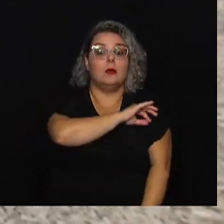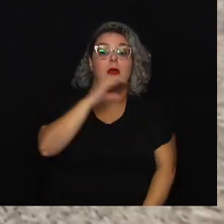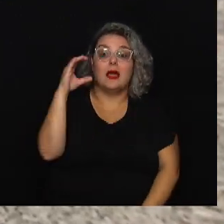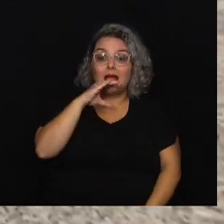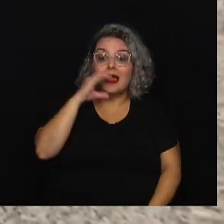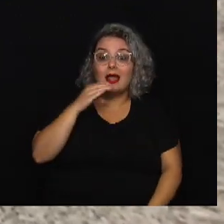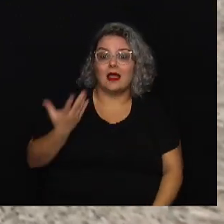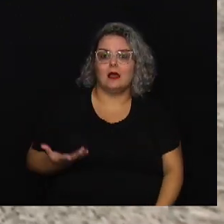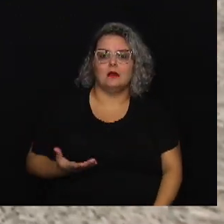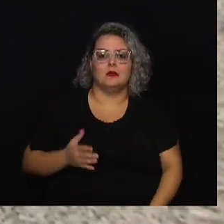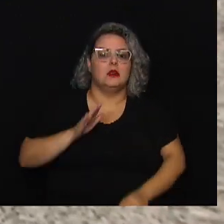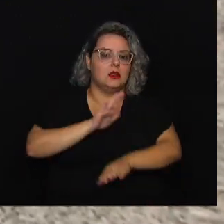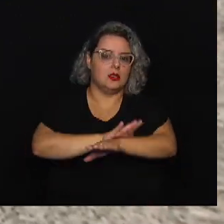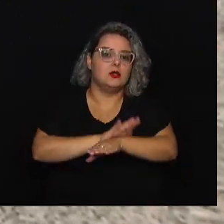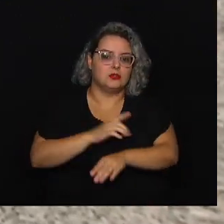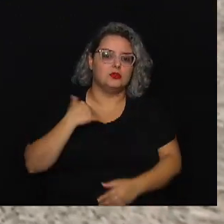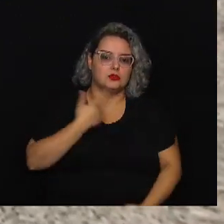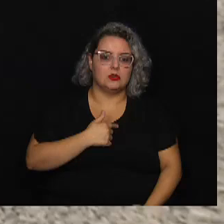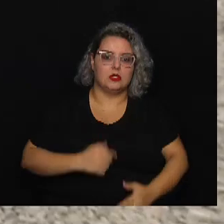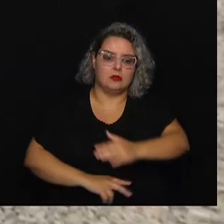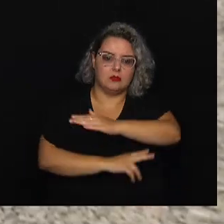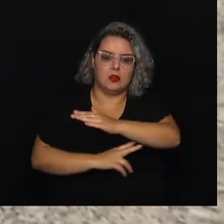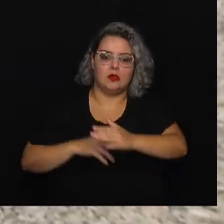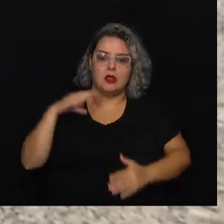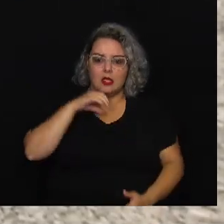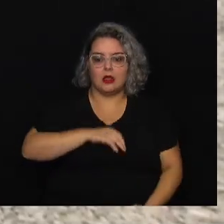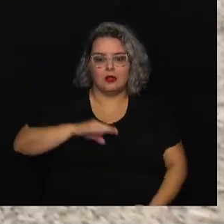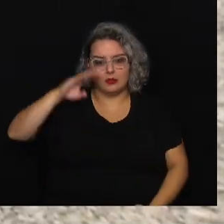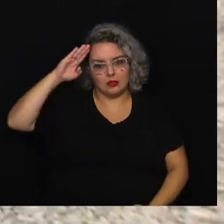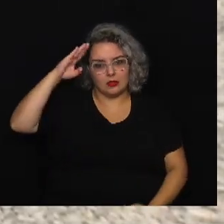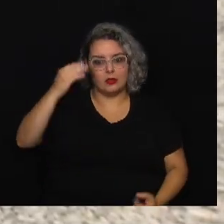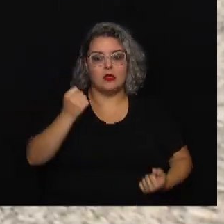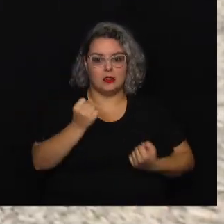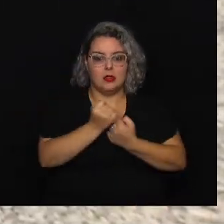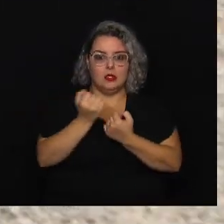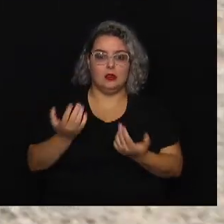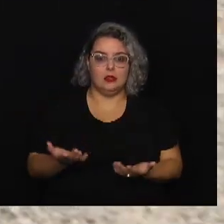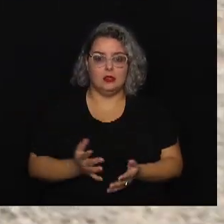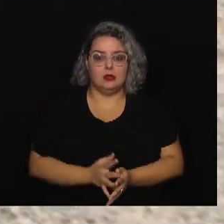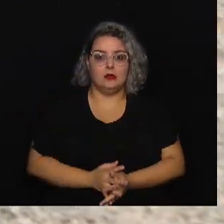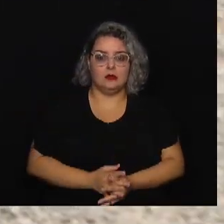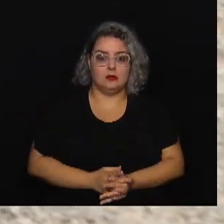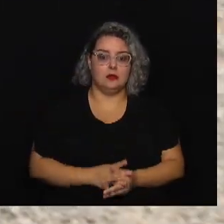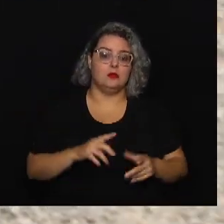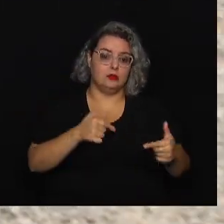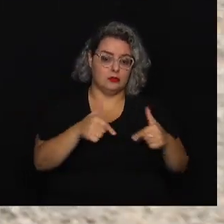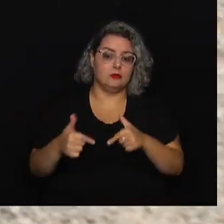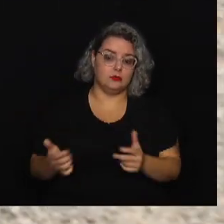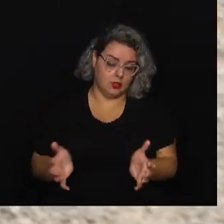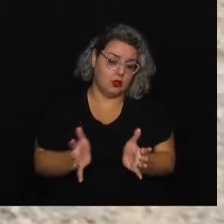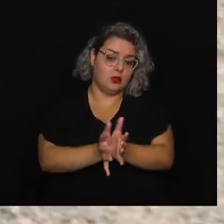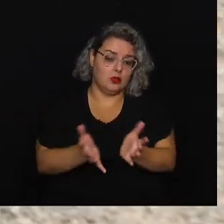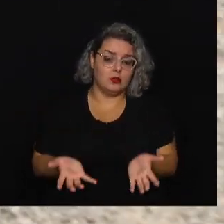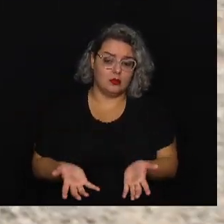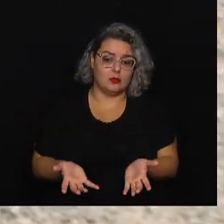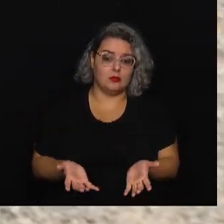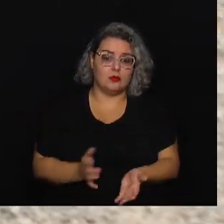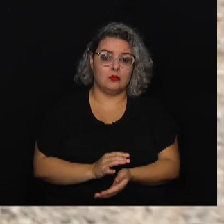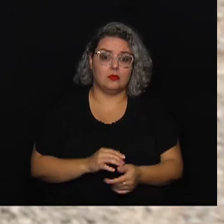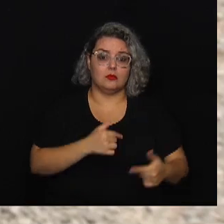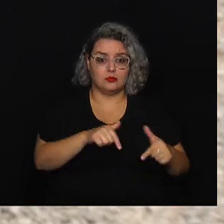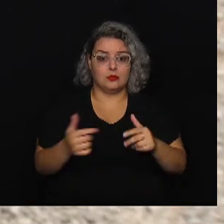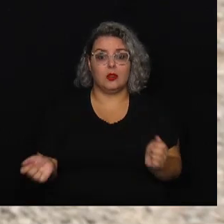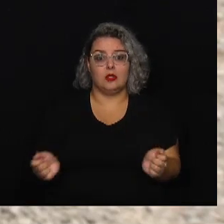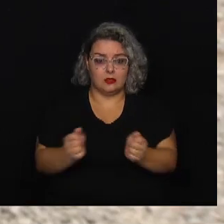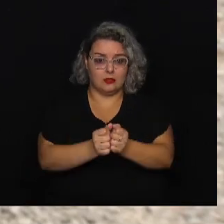ajudando bastante a gente, a ponte, pelo jeito, vai ser bem rápido aí, o Exército também está apoiando aí. É um trabalho em grupo aí, né? Acho que um trabalho conjunto, e